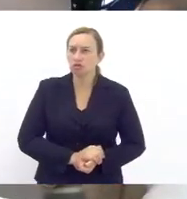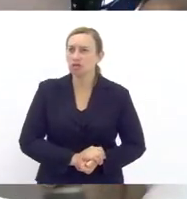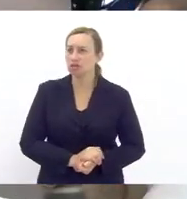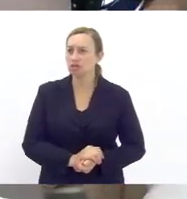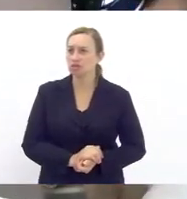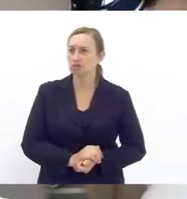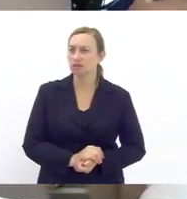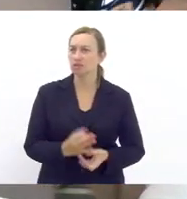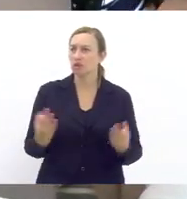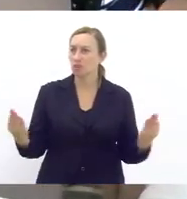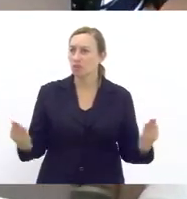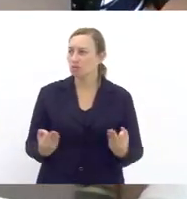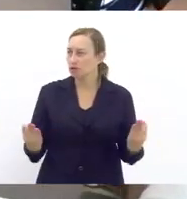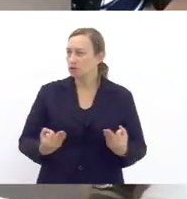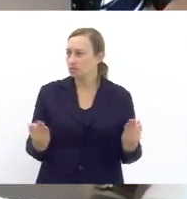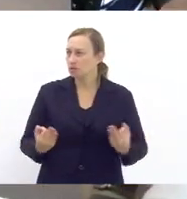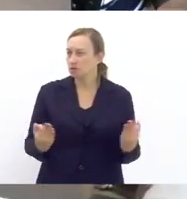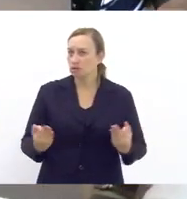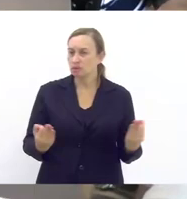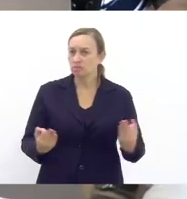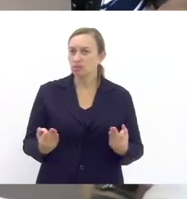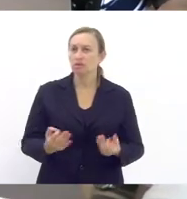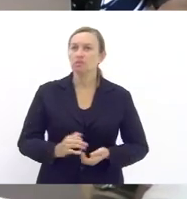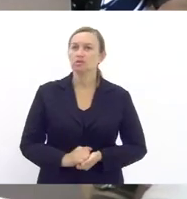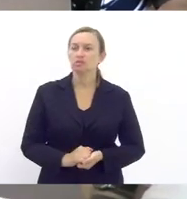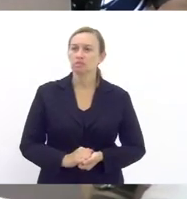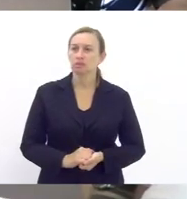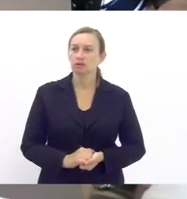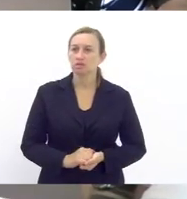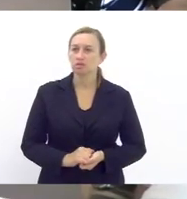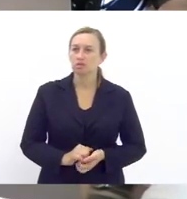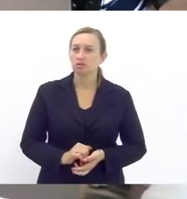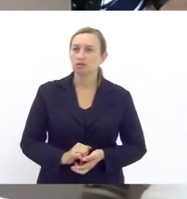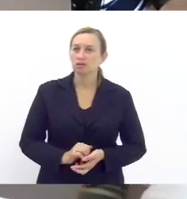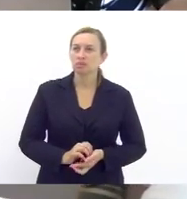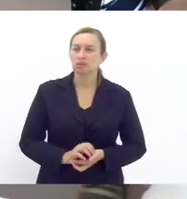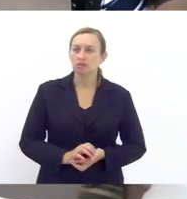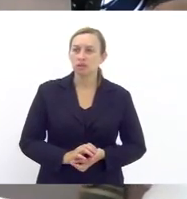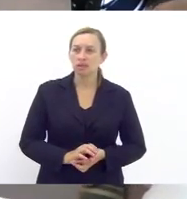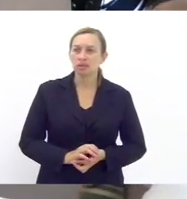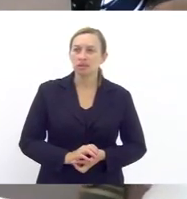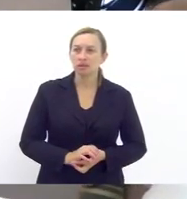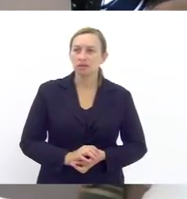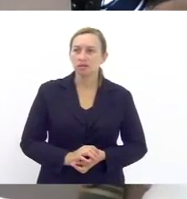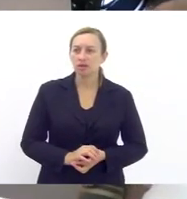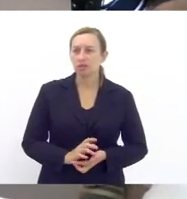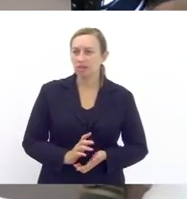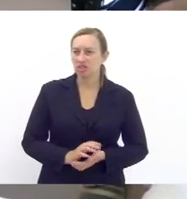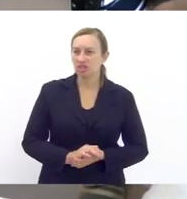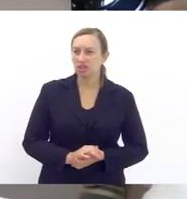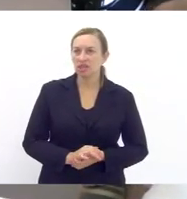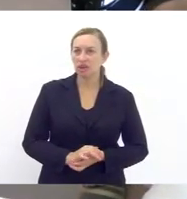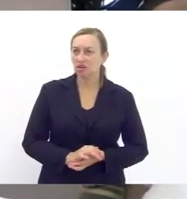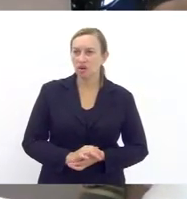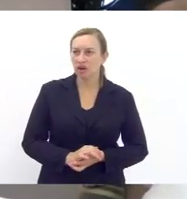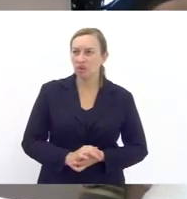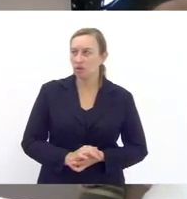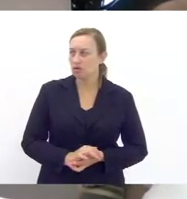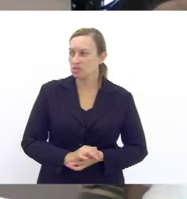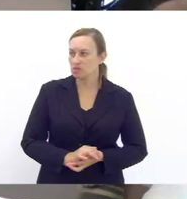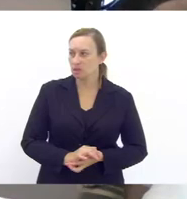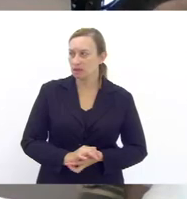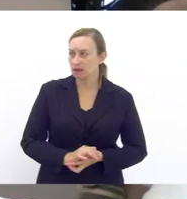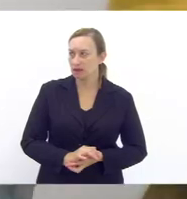ótimo ótima fala Dra Carmem Lúcia Comissão de Direitos Humanos da OAB bom